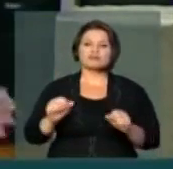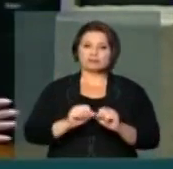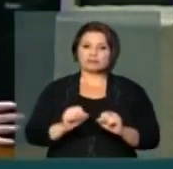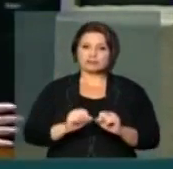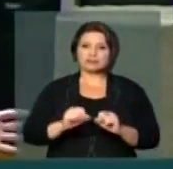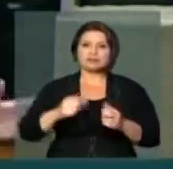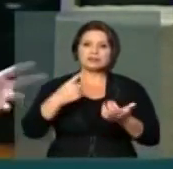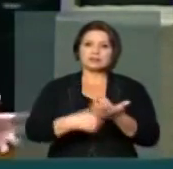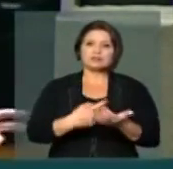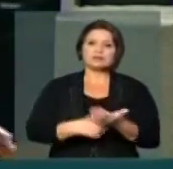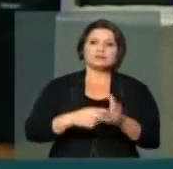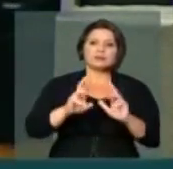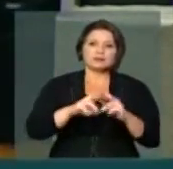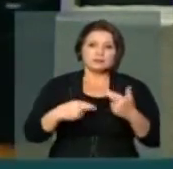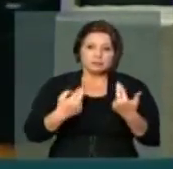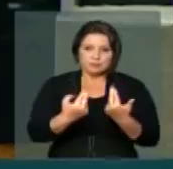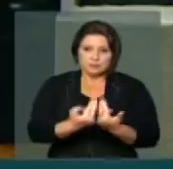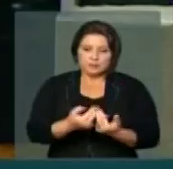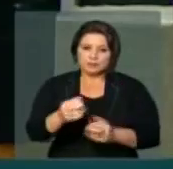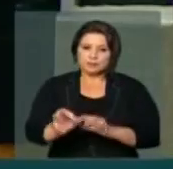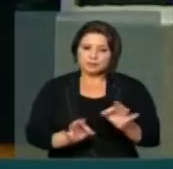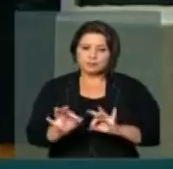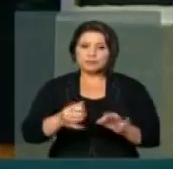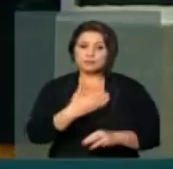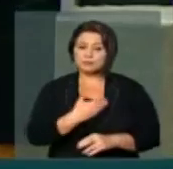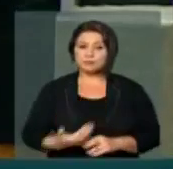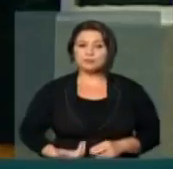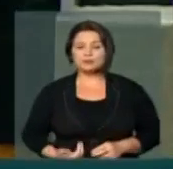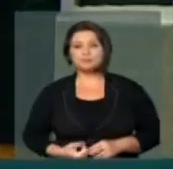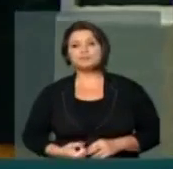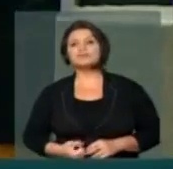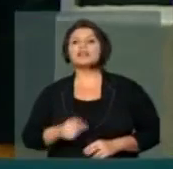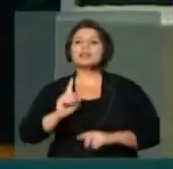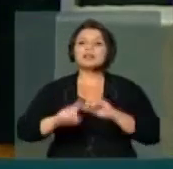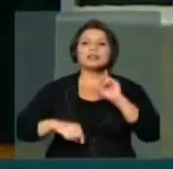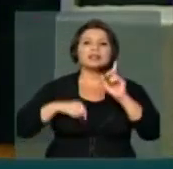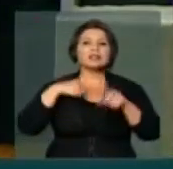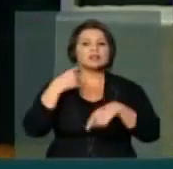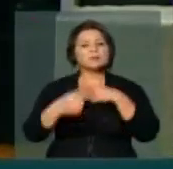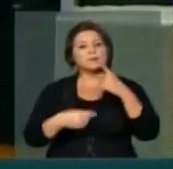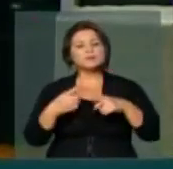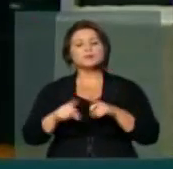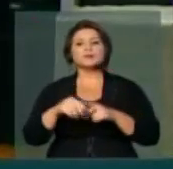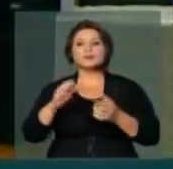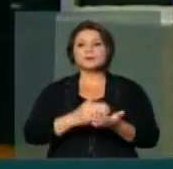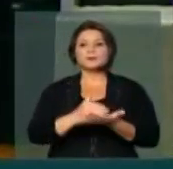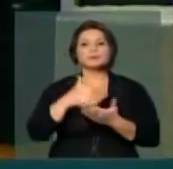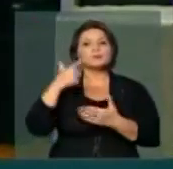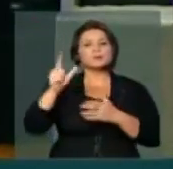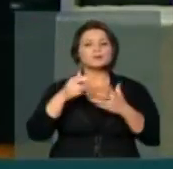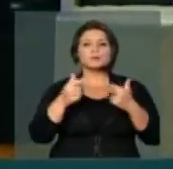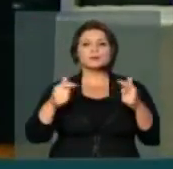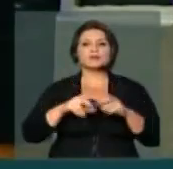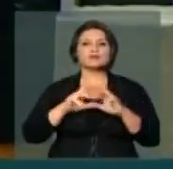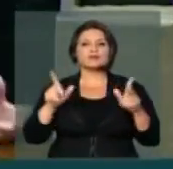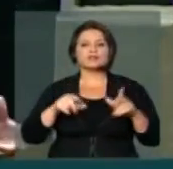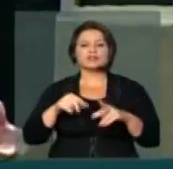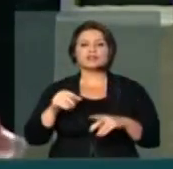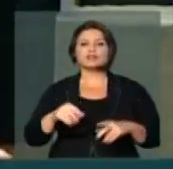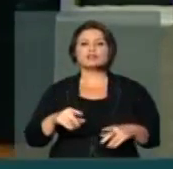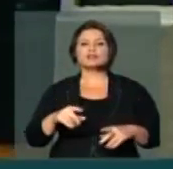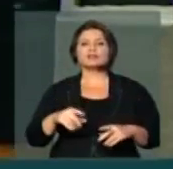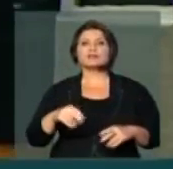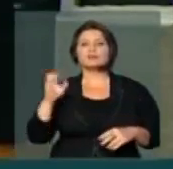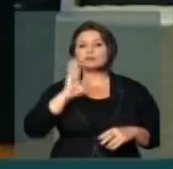uma audiência pública de prestação de contas. Depois a gente iniciou um processo que foi inédito no Brasil, que foram as